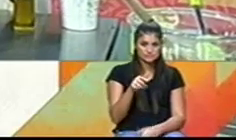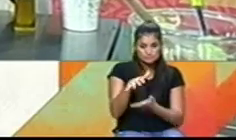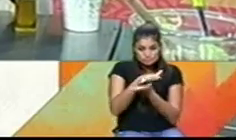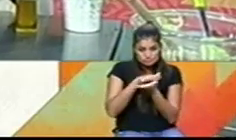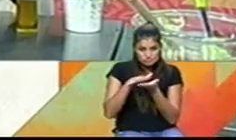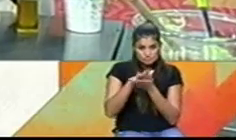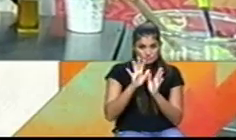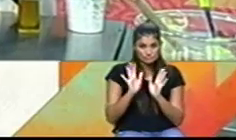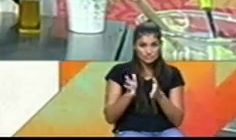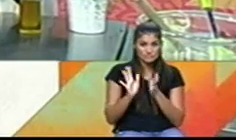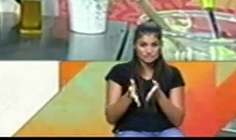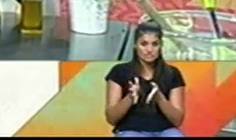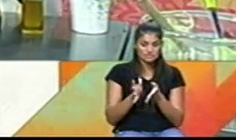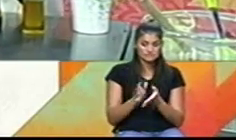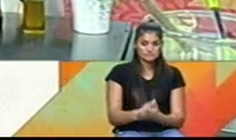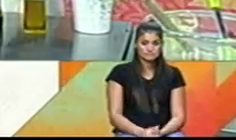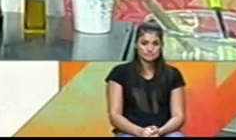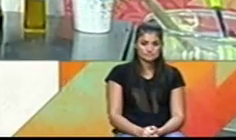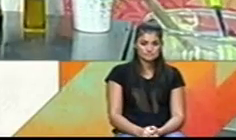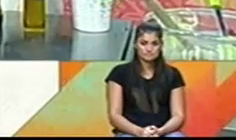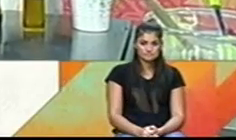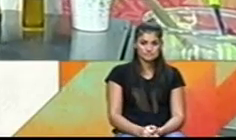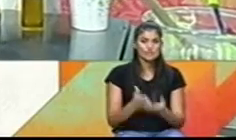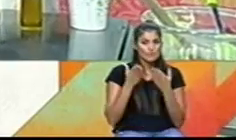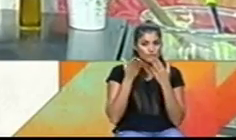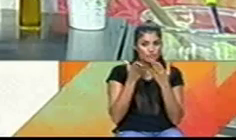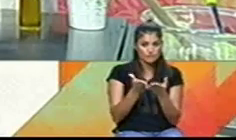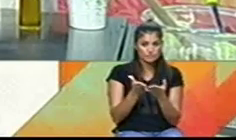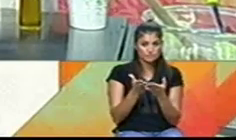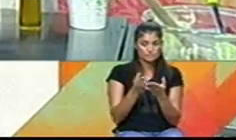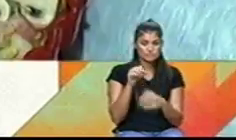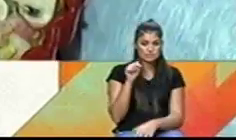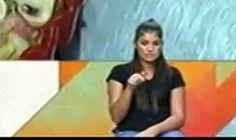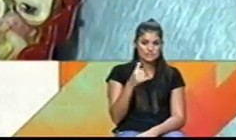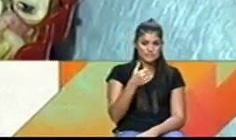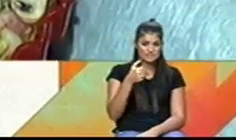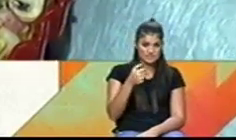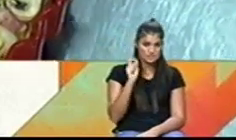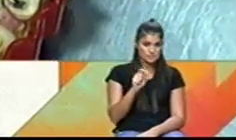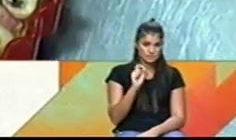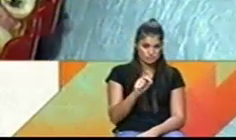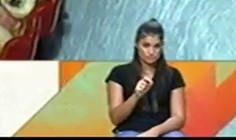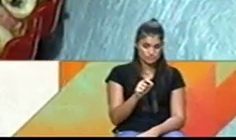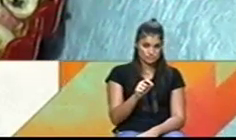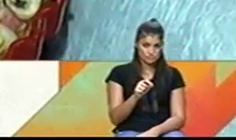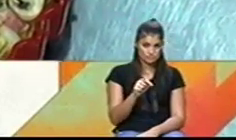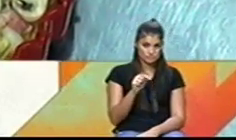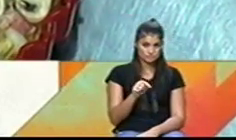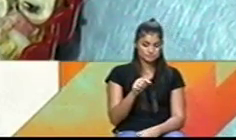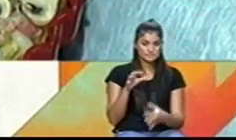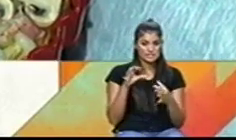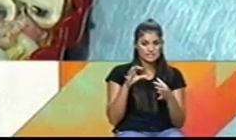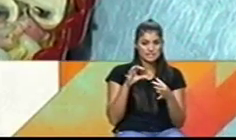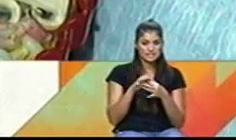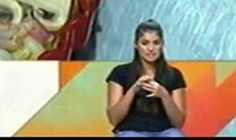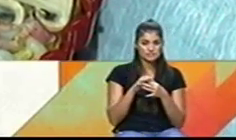no fundo, com o recheio da nossa tarte de batata. Sim, e quando levamos ao forno esses novos 25 minutos para terminar, sim. É na parte de